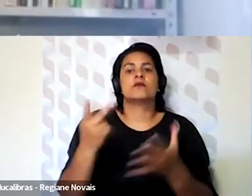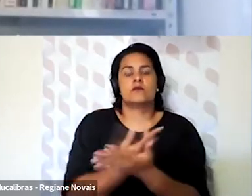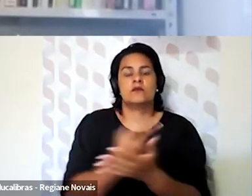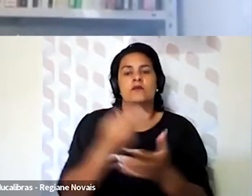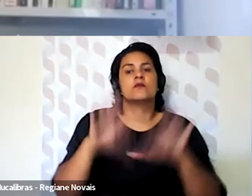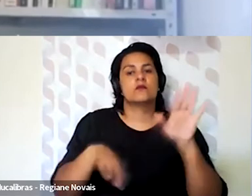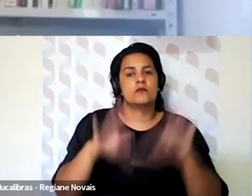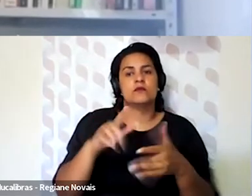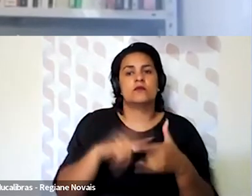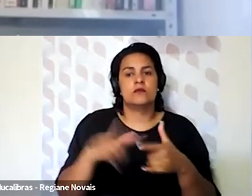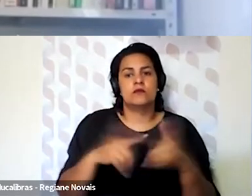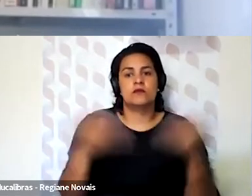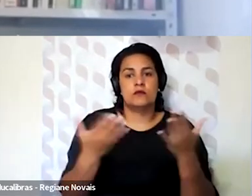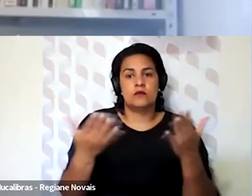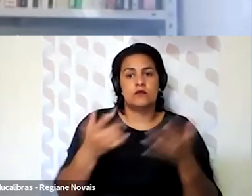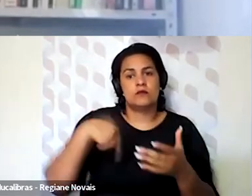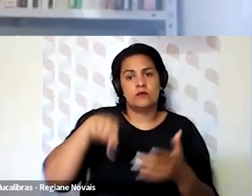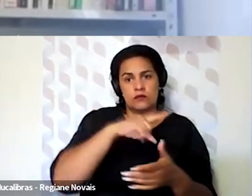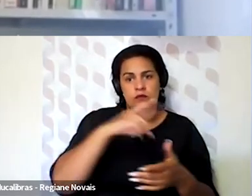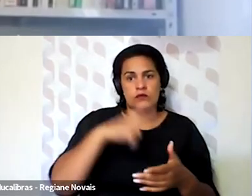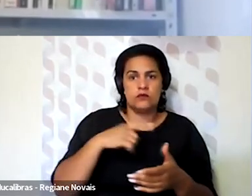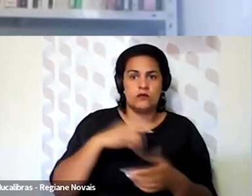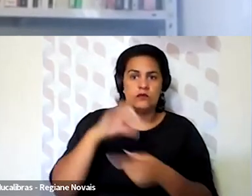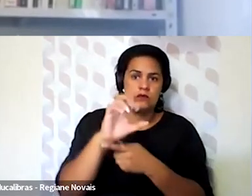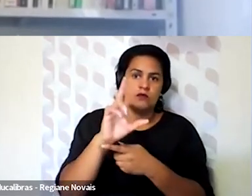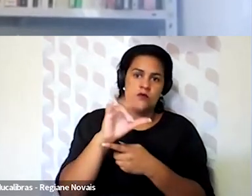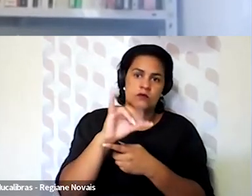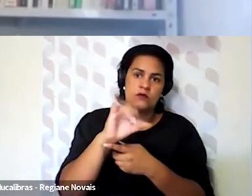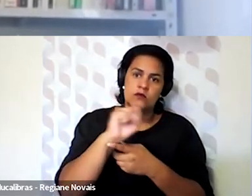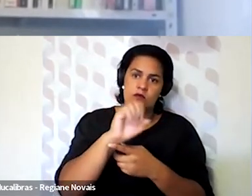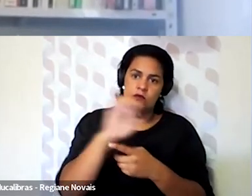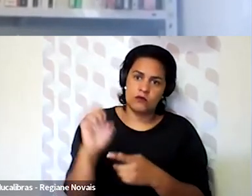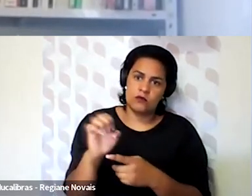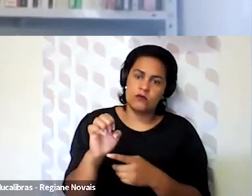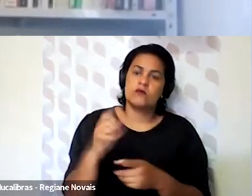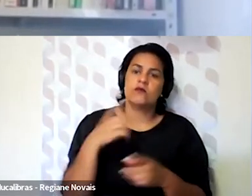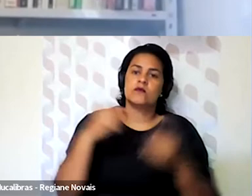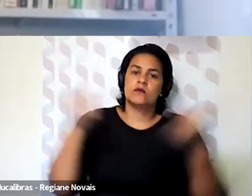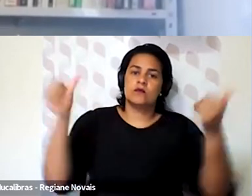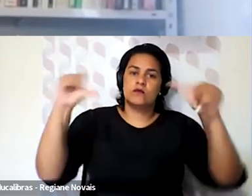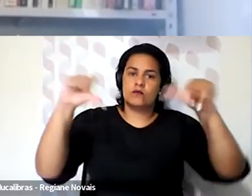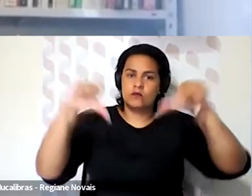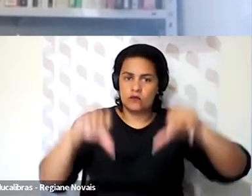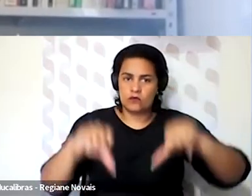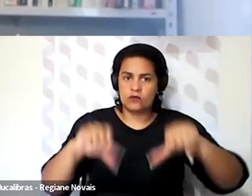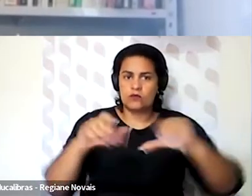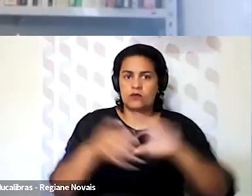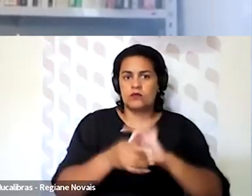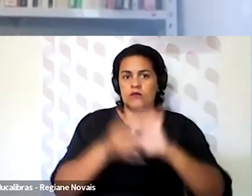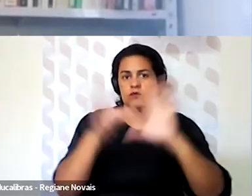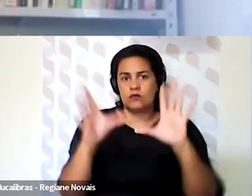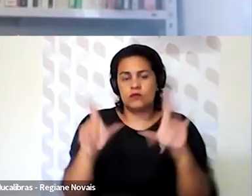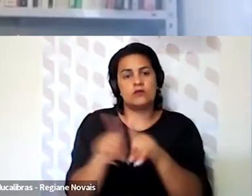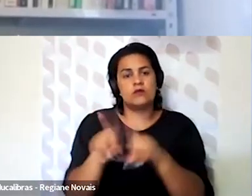um ciclo de crise das democracias, de declínio das democracias, de falta de confiança nas democracias,